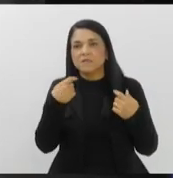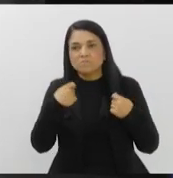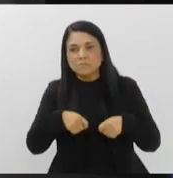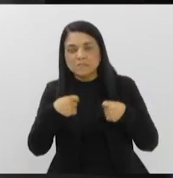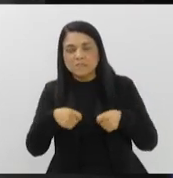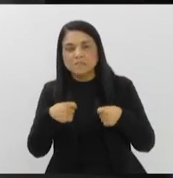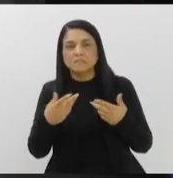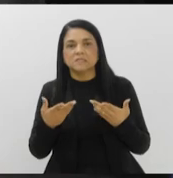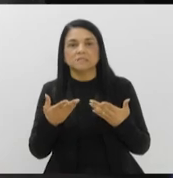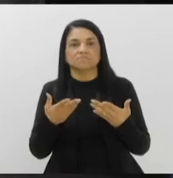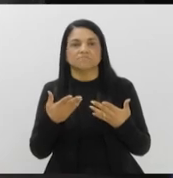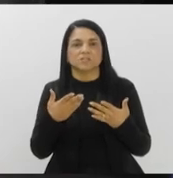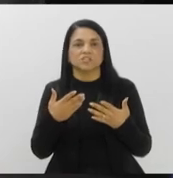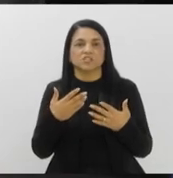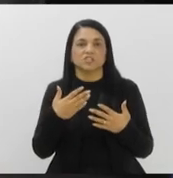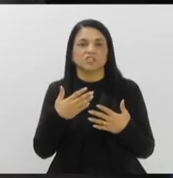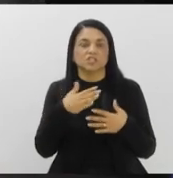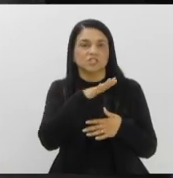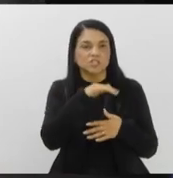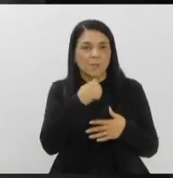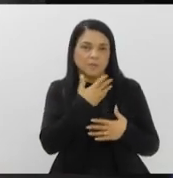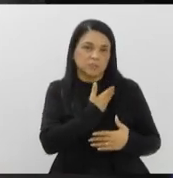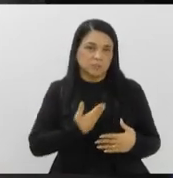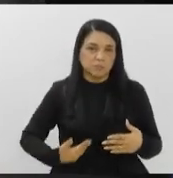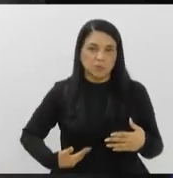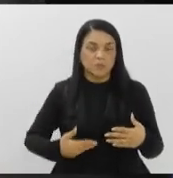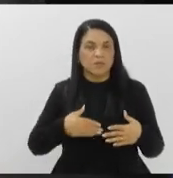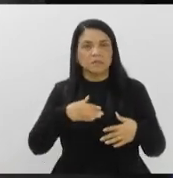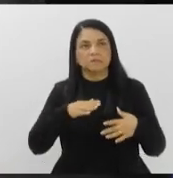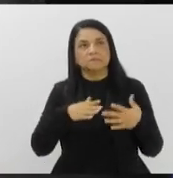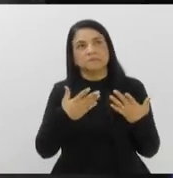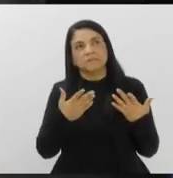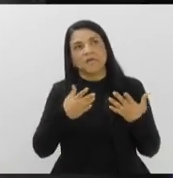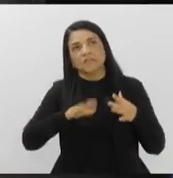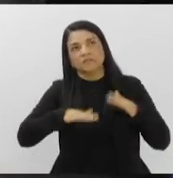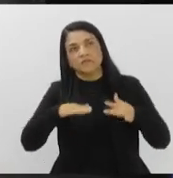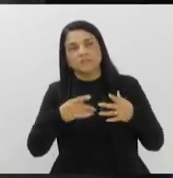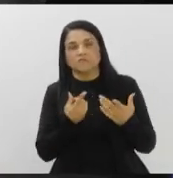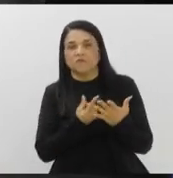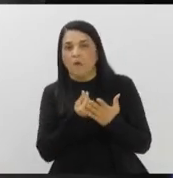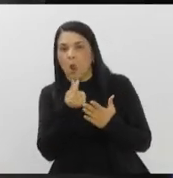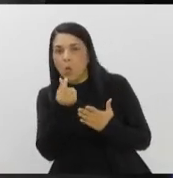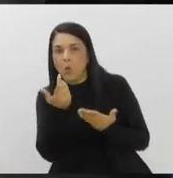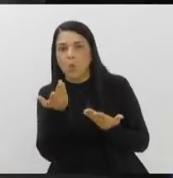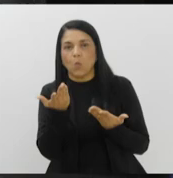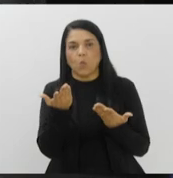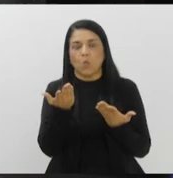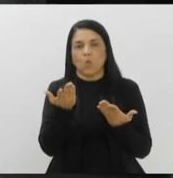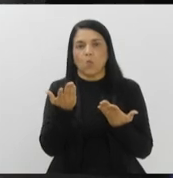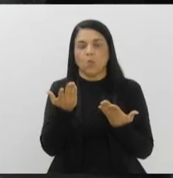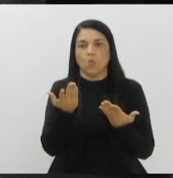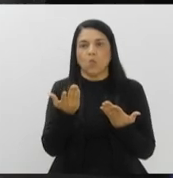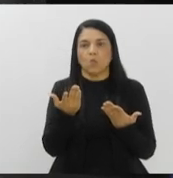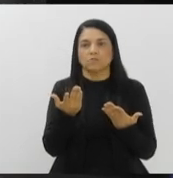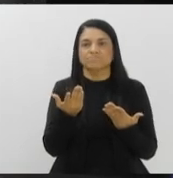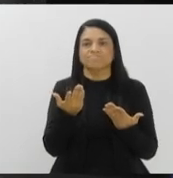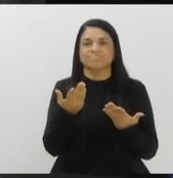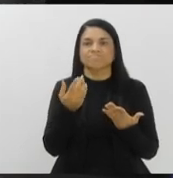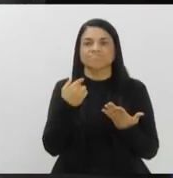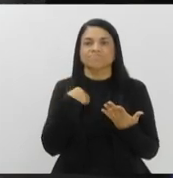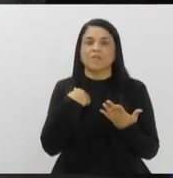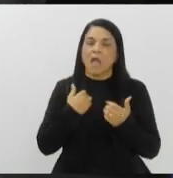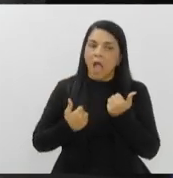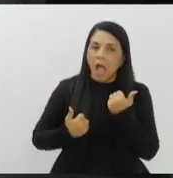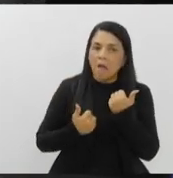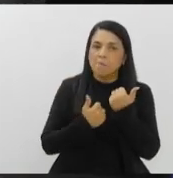públicas, elas não atendem algumas demandas. A questão dos preços, vou colocar só algumas dificuldades, são muitas ainda, mas né, procuramos dar apoio